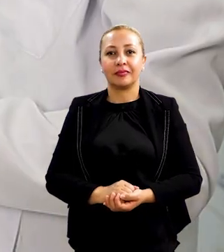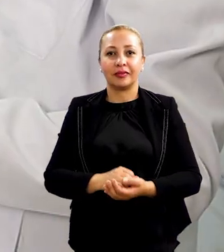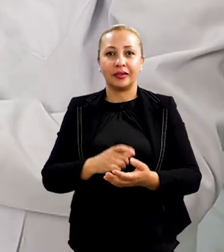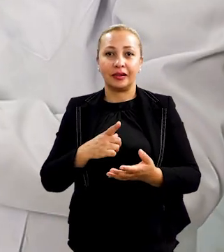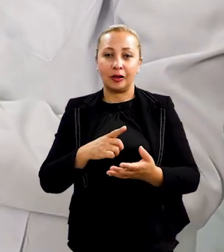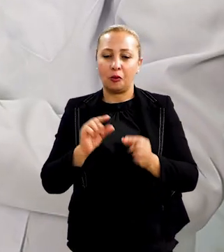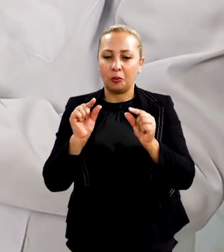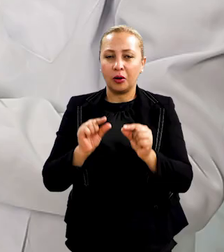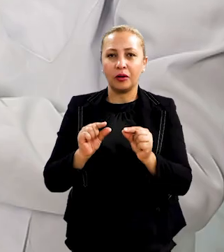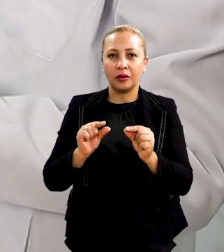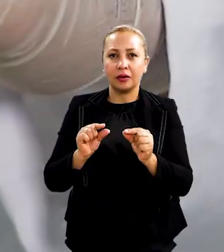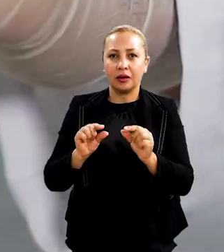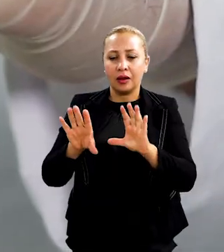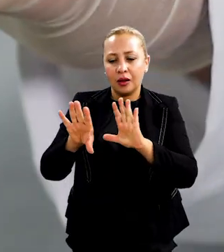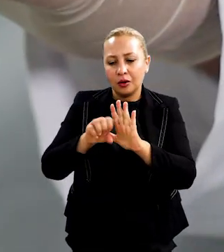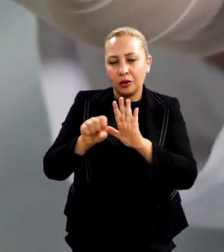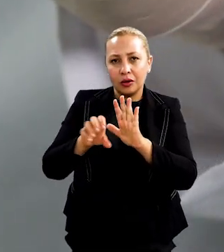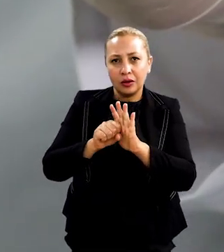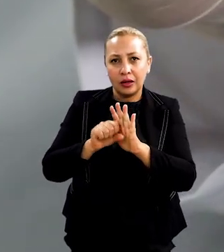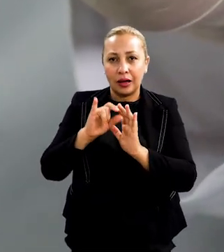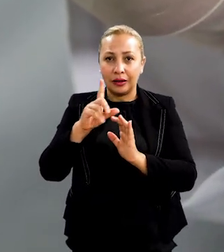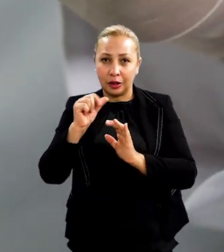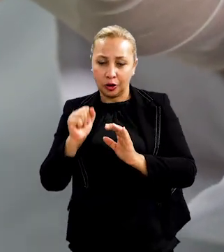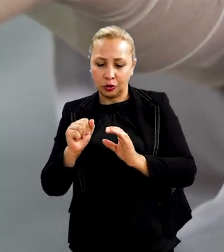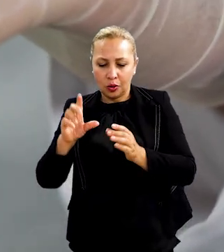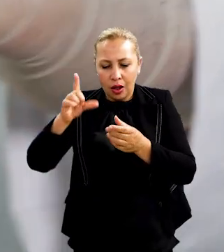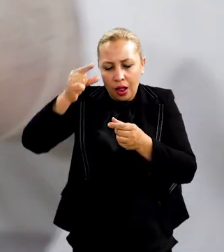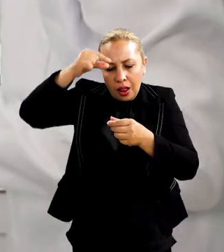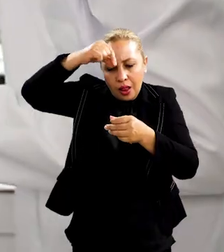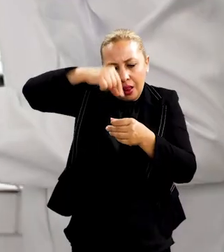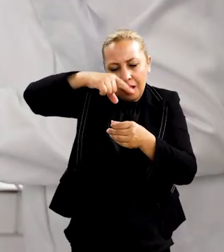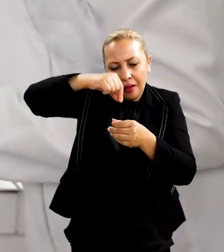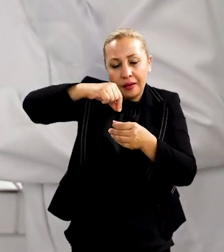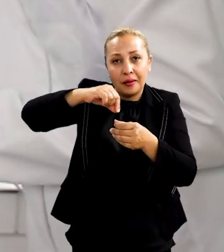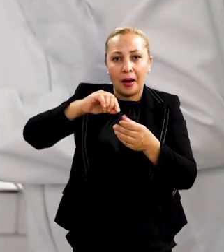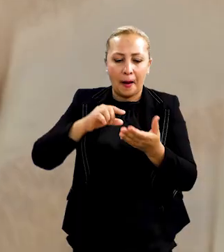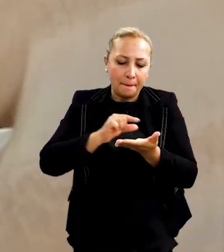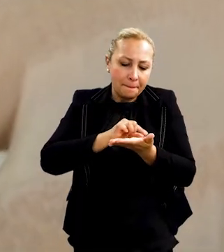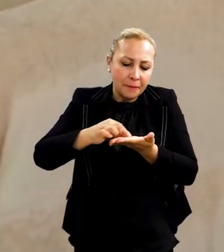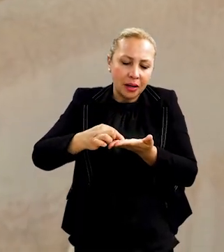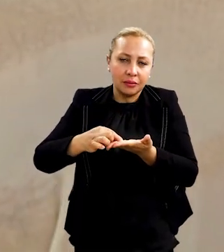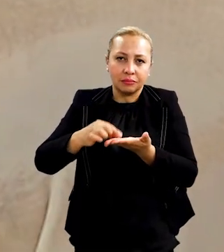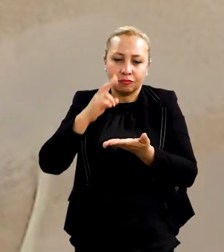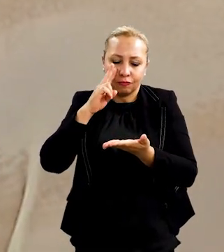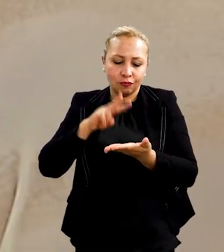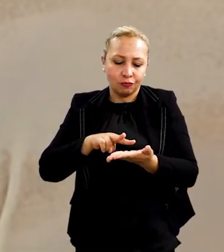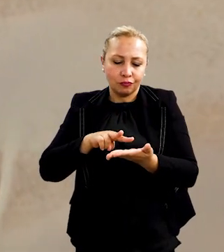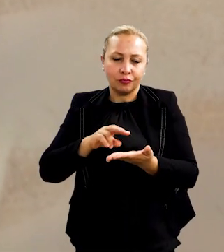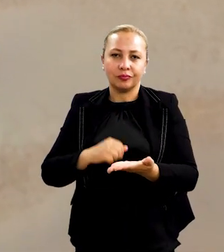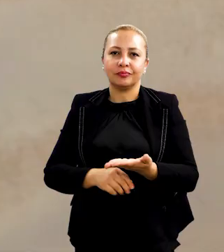Então a gente retira uma pequena alíquota, cerca de 300 microlitros da nossa amostra, e colocamos na nossa placa.